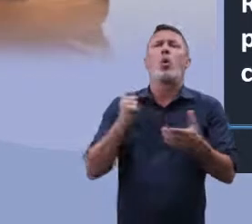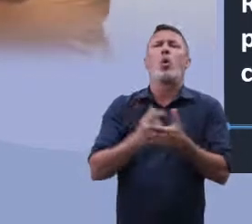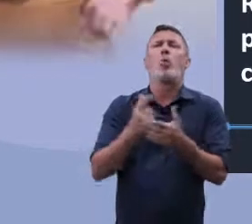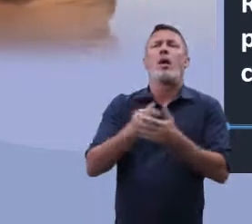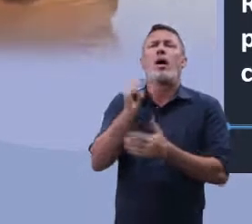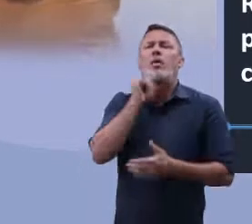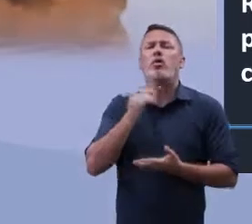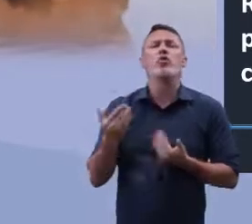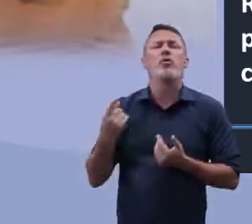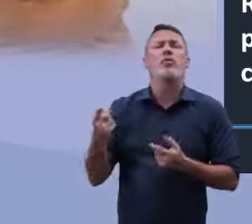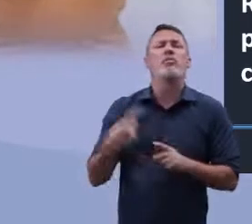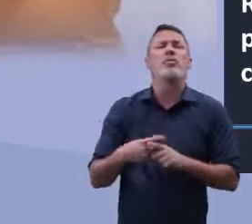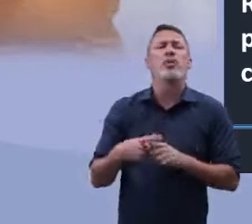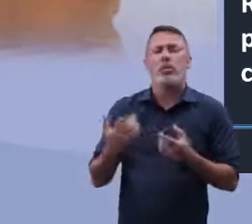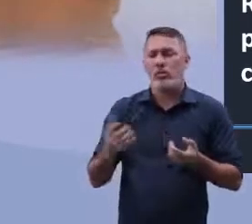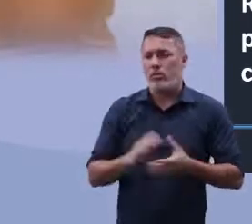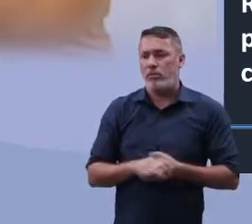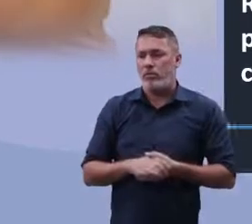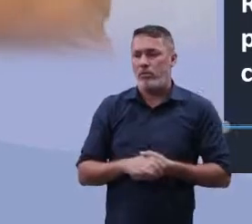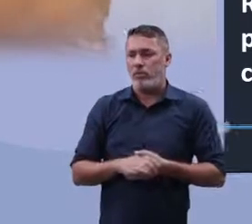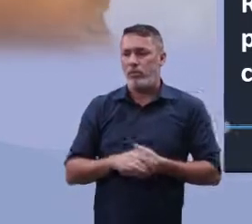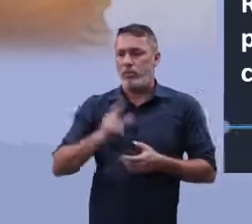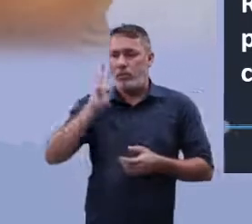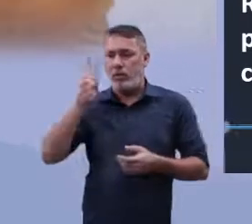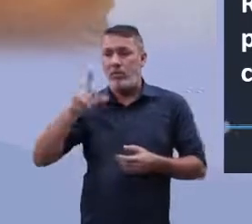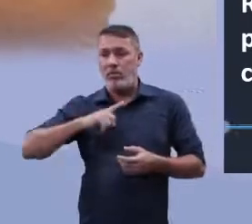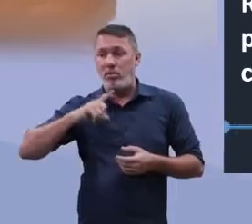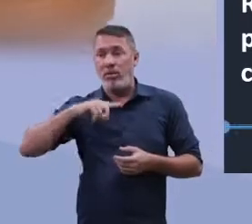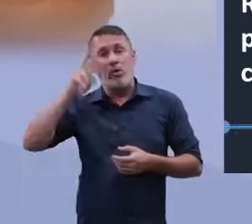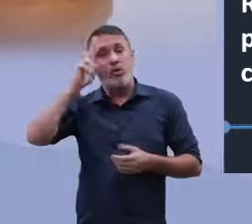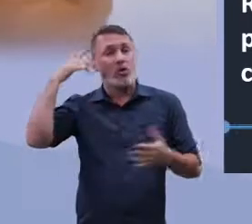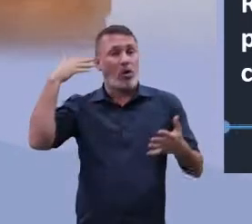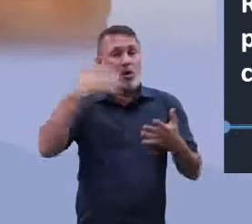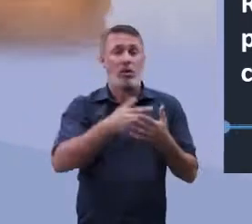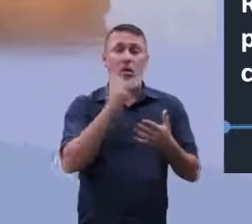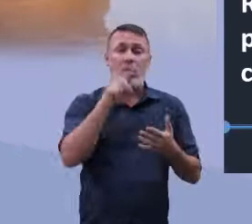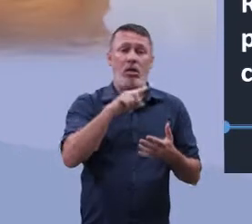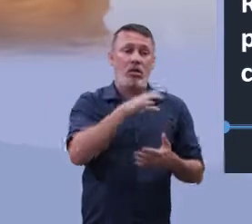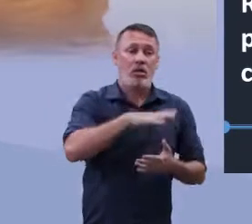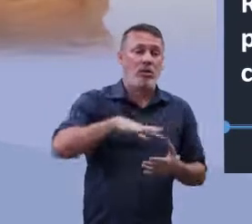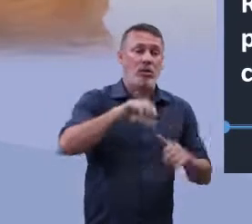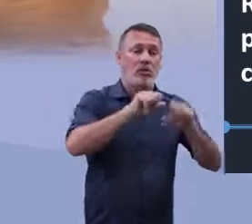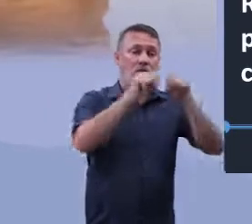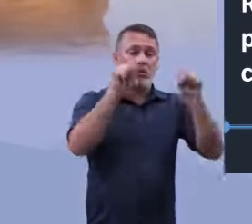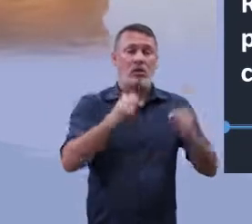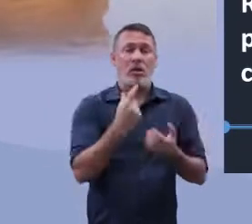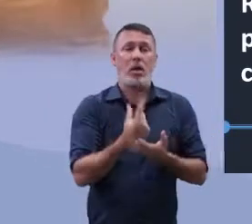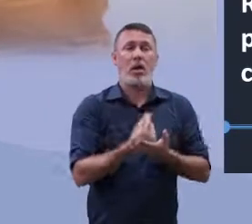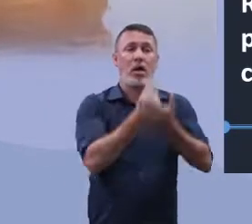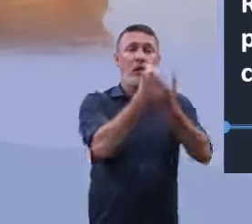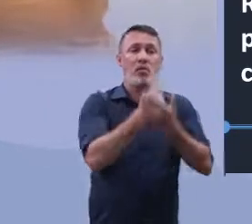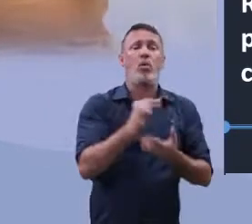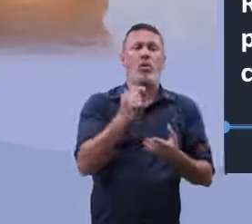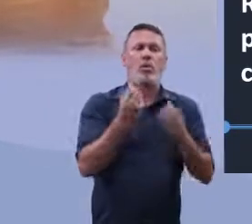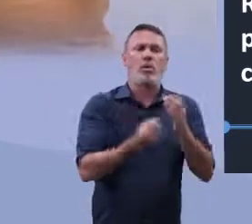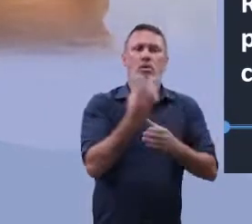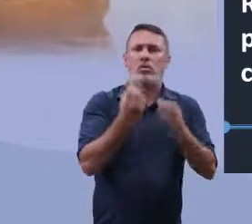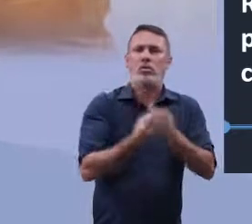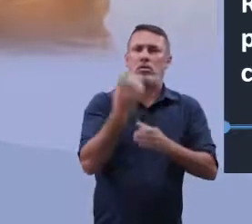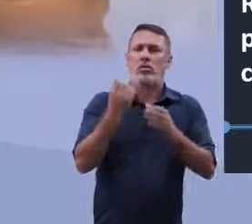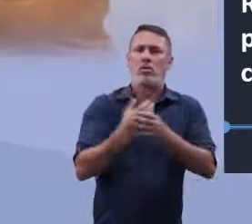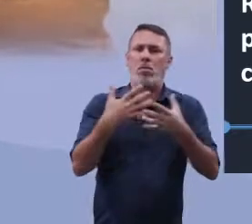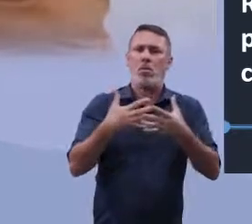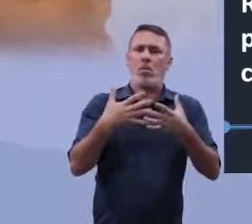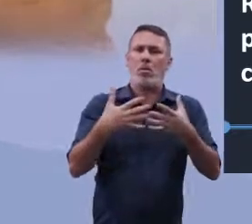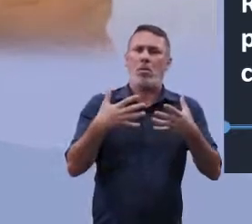consumismo, especialmente dos mais jovens ali? O processo histórico ali, né, que nós temos do capitalismo. Produção, produção, produção,